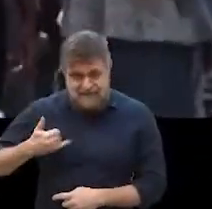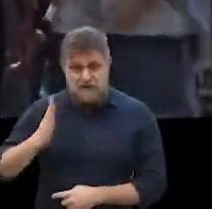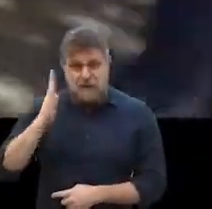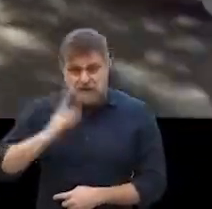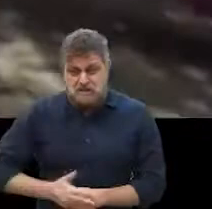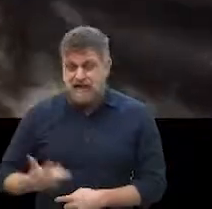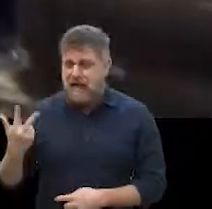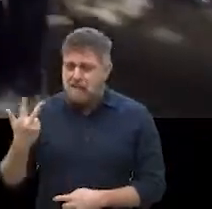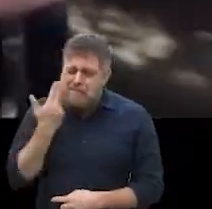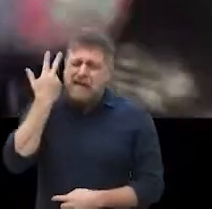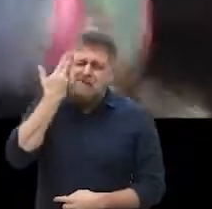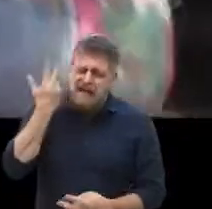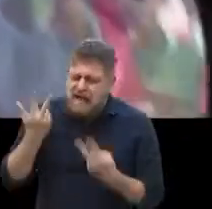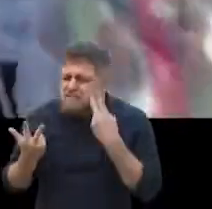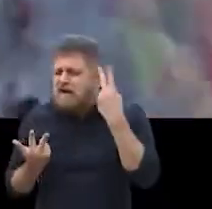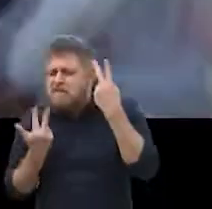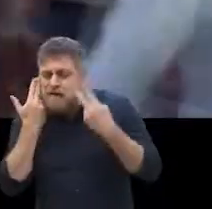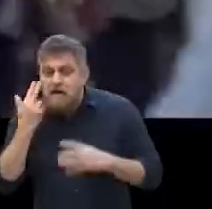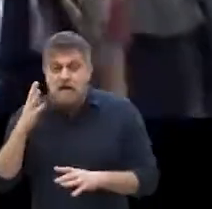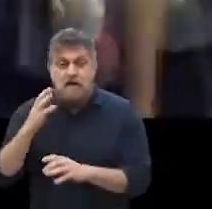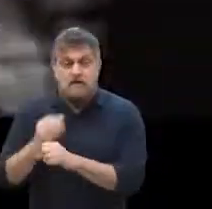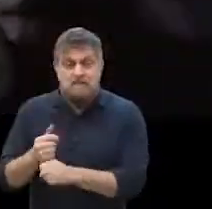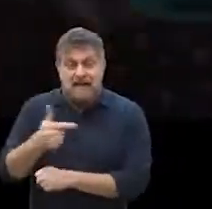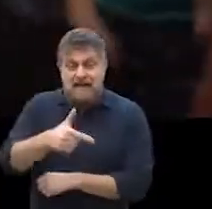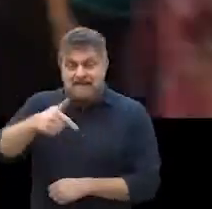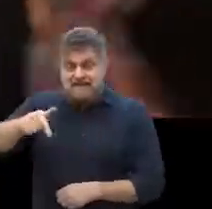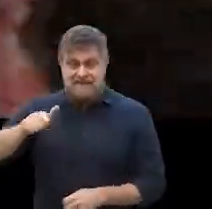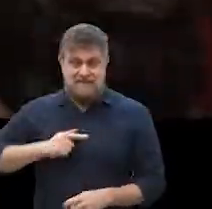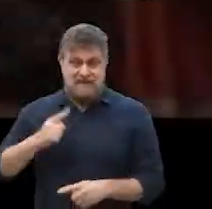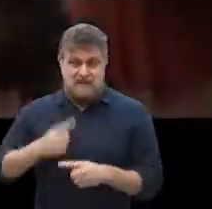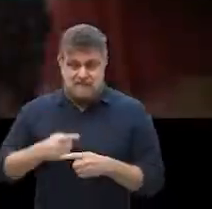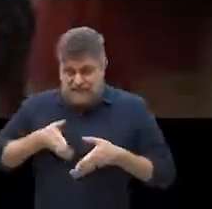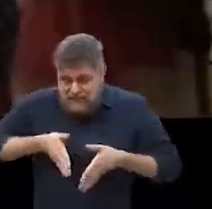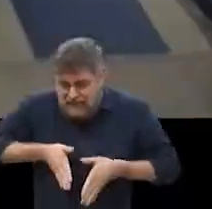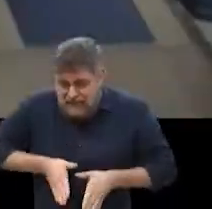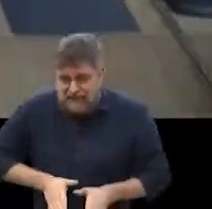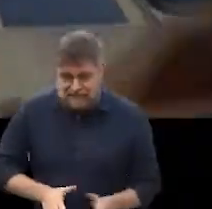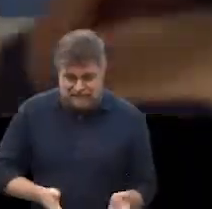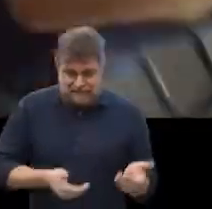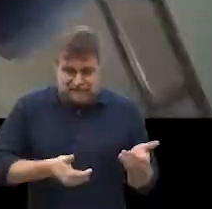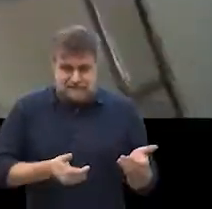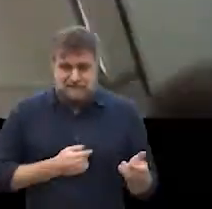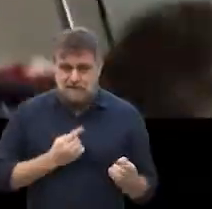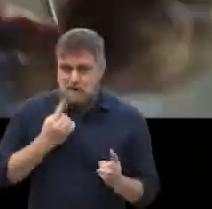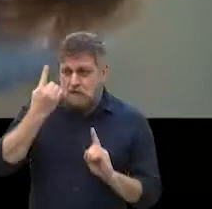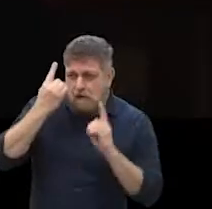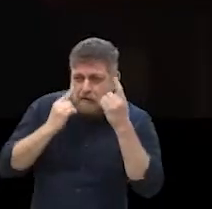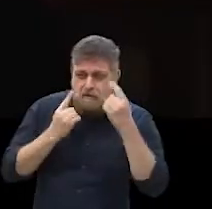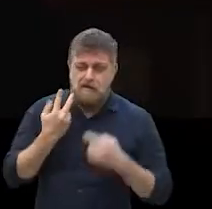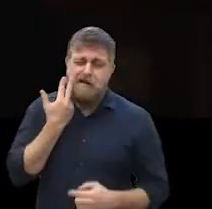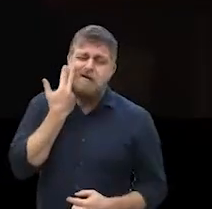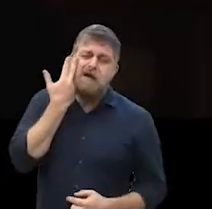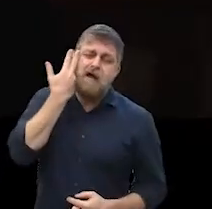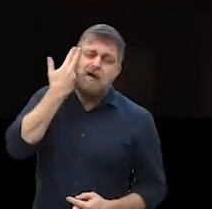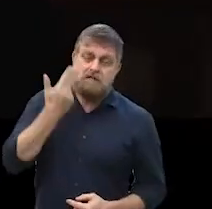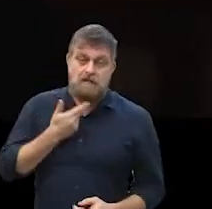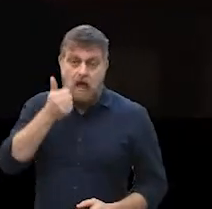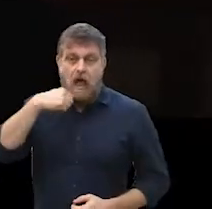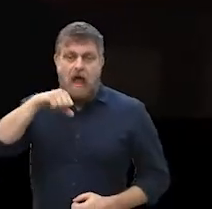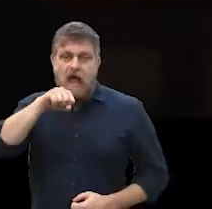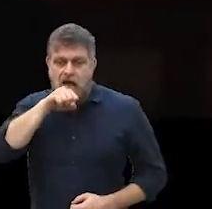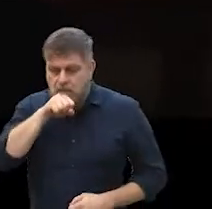passou por 27 cirurgias decorrentes de uma deformidade que tem no rosto desde o nascimento. Com a ajuda da